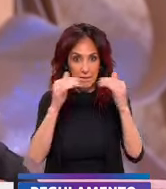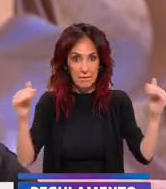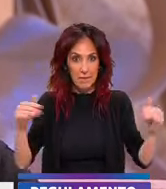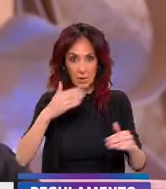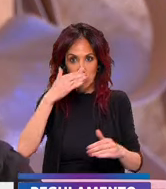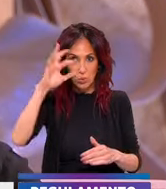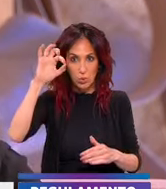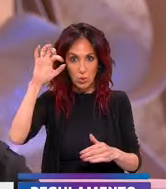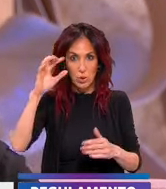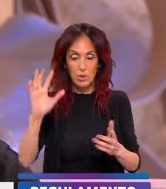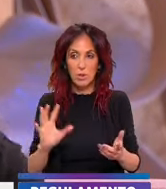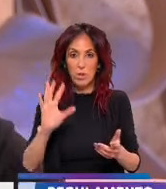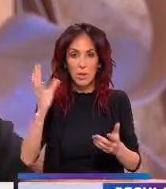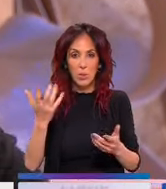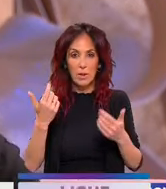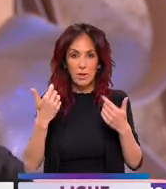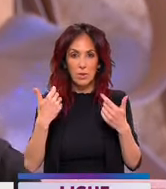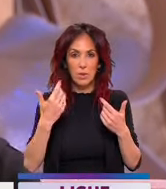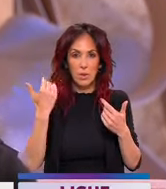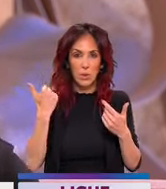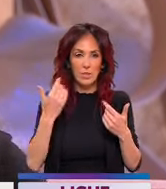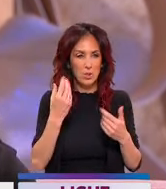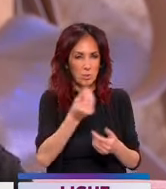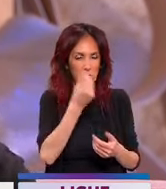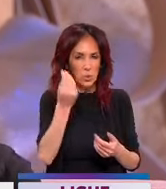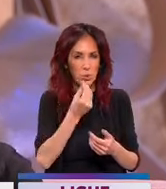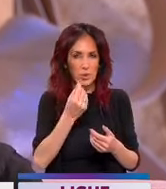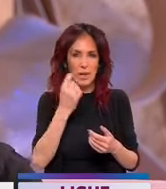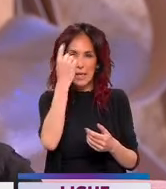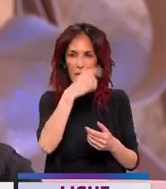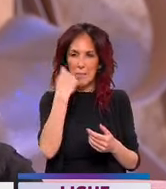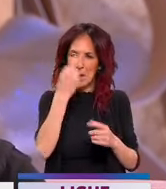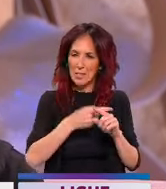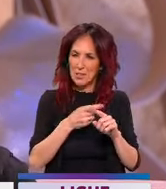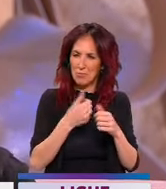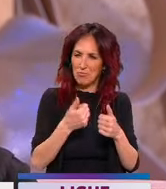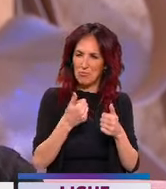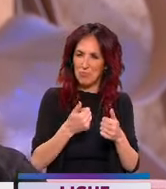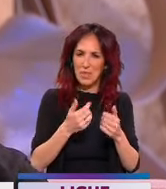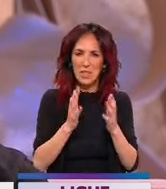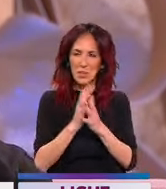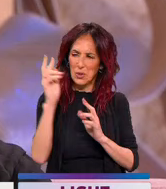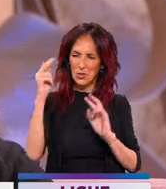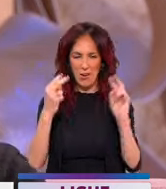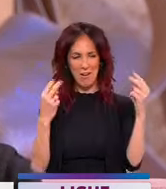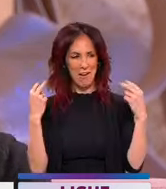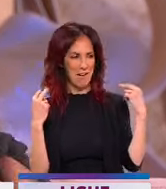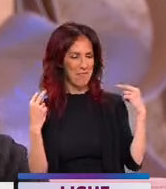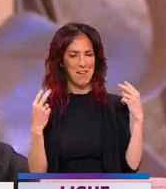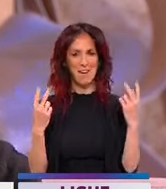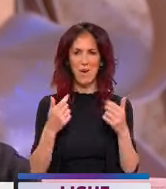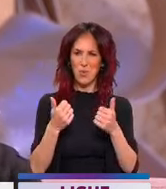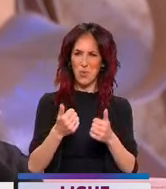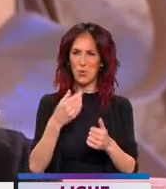altura é que eu quando Ou seja quando era muito mais miúdo tinha uma imagem muito apelativa e toda a gente olhava para mim e toda a